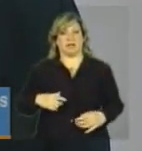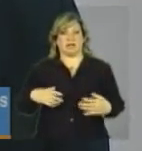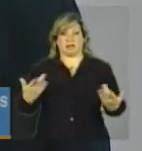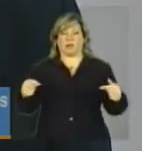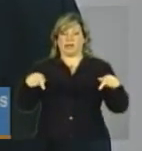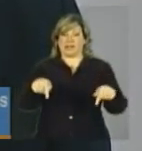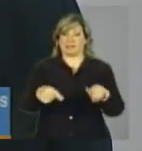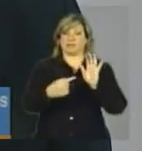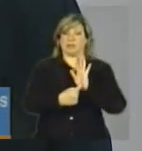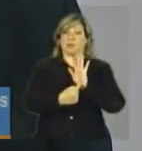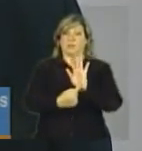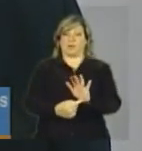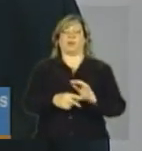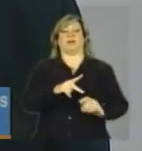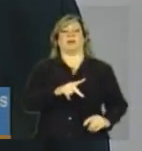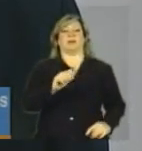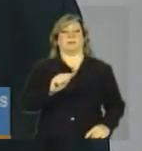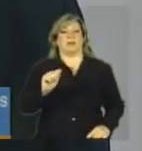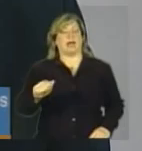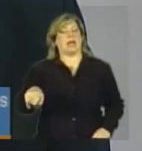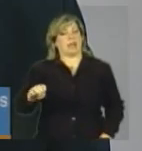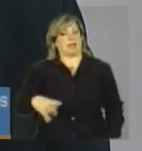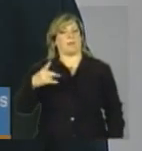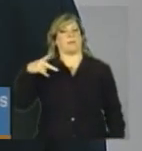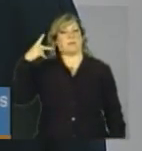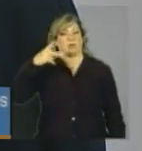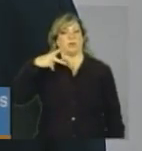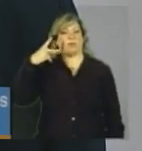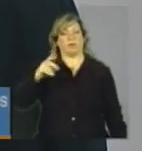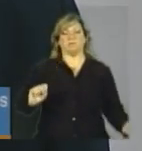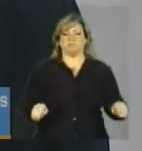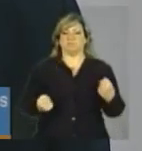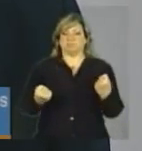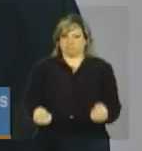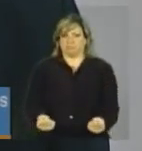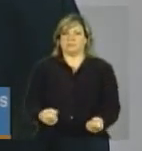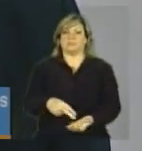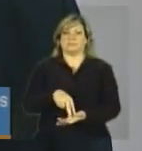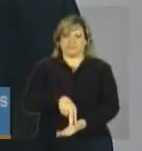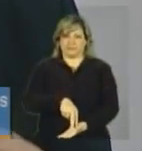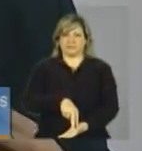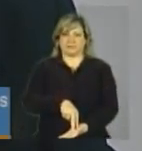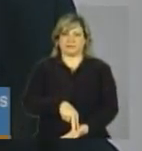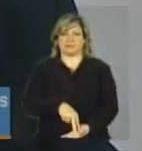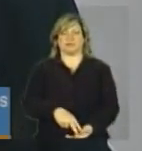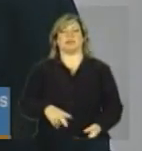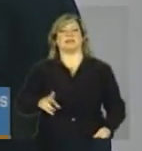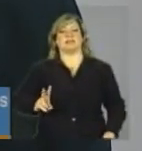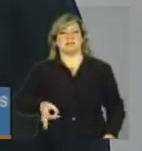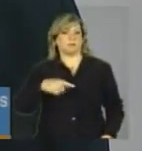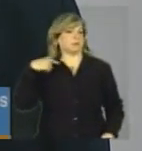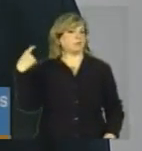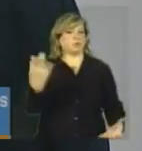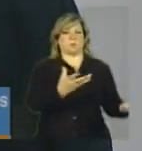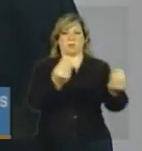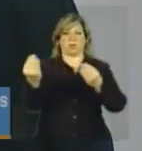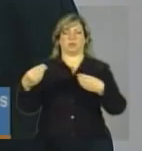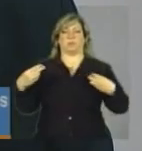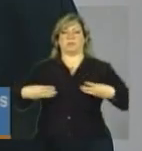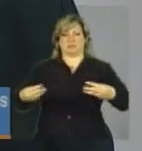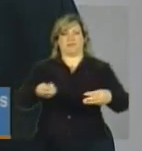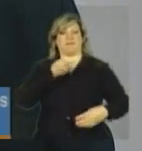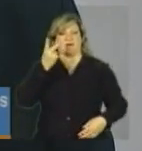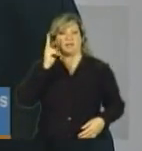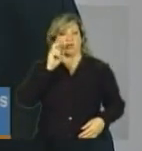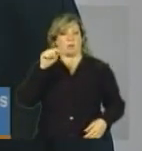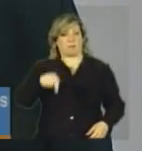indicador, né, o PA ele é uma política que se consolidou, né, eh, que é mencionada por vários ministérios,